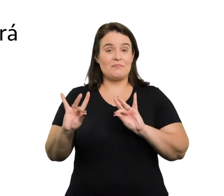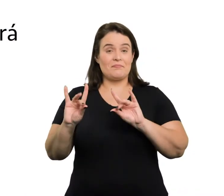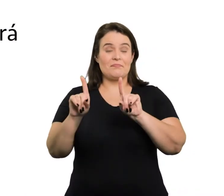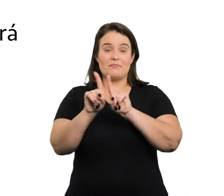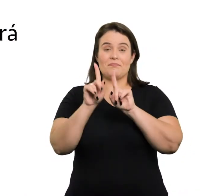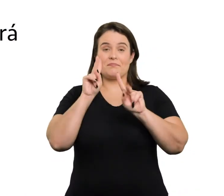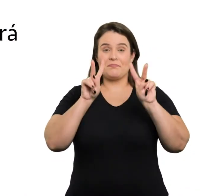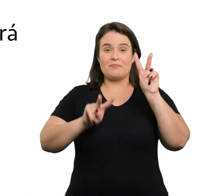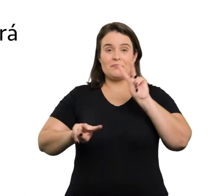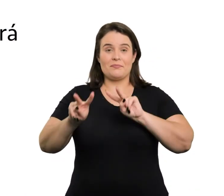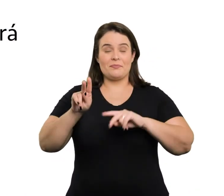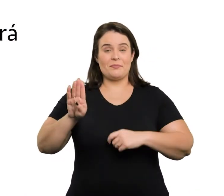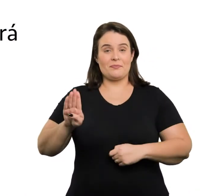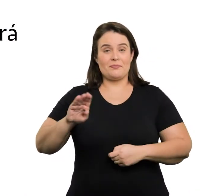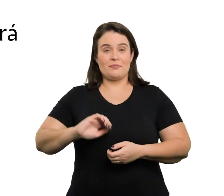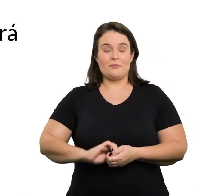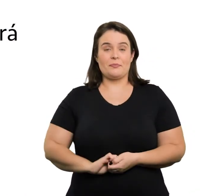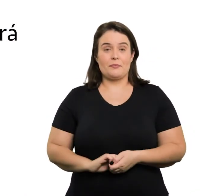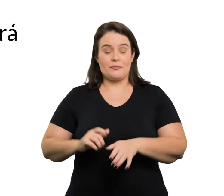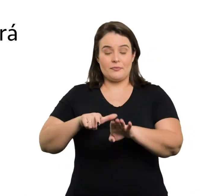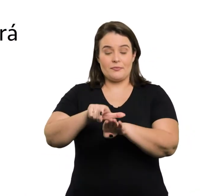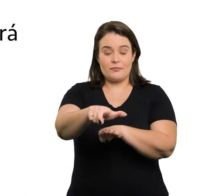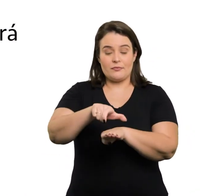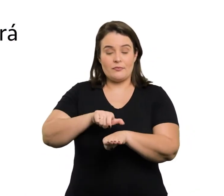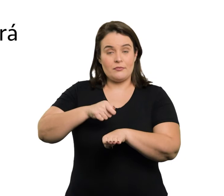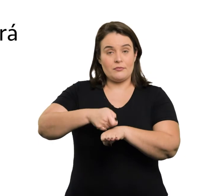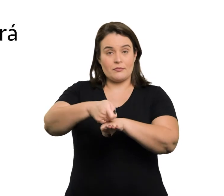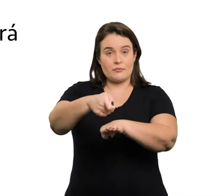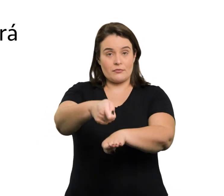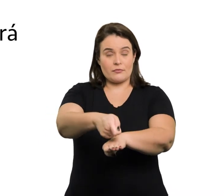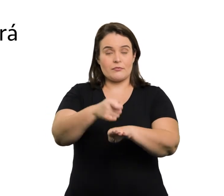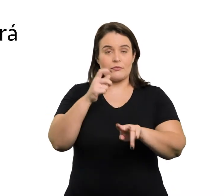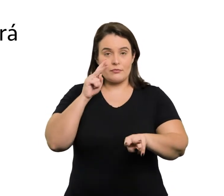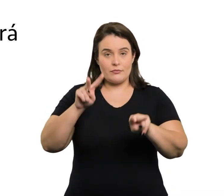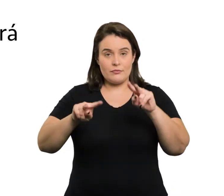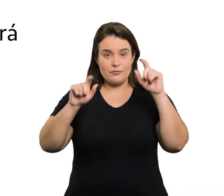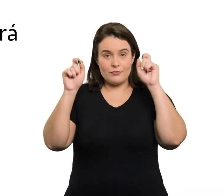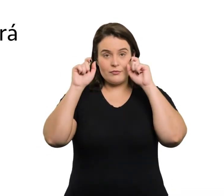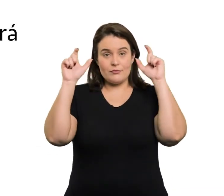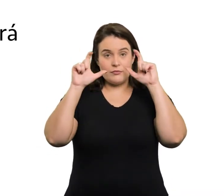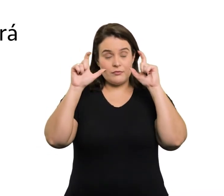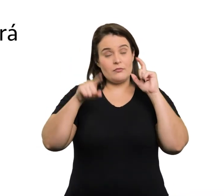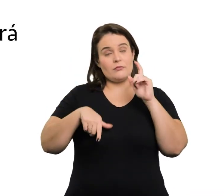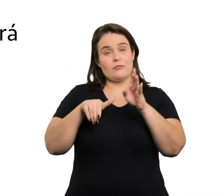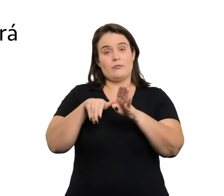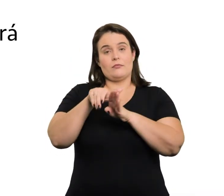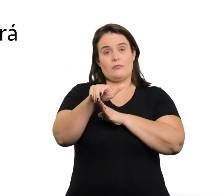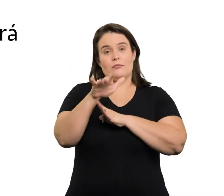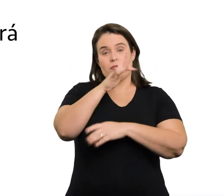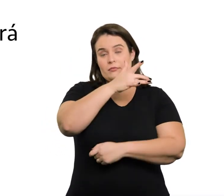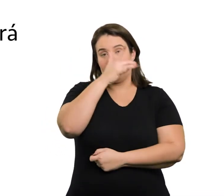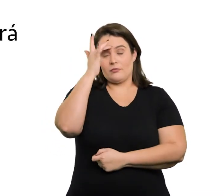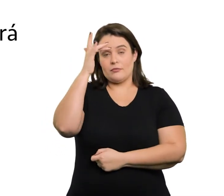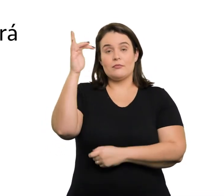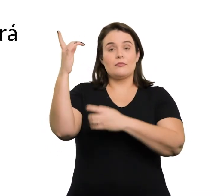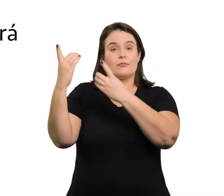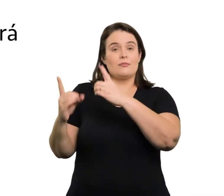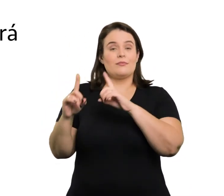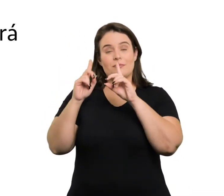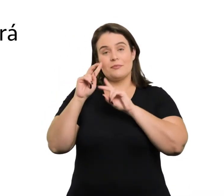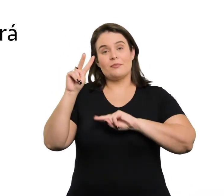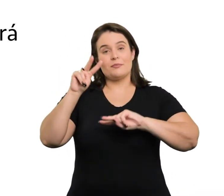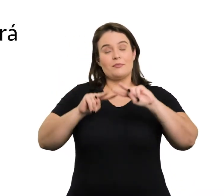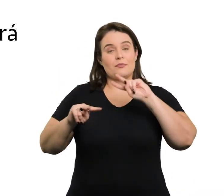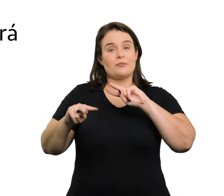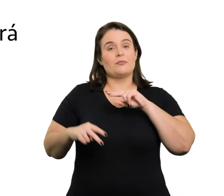Sinalização tátil e visual de rampas. O piso tátil e visual de alerta servirá como orientação para